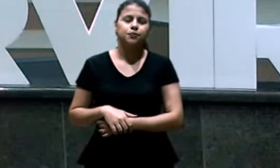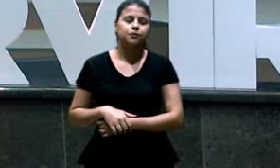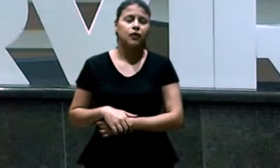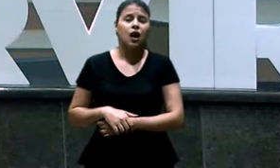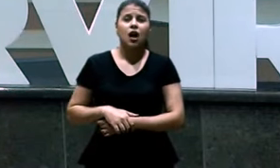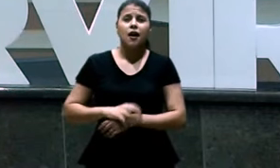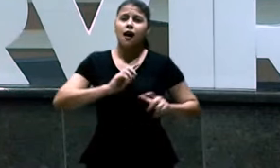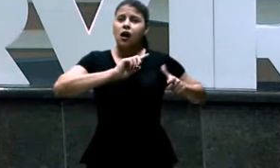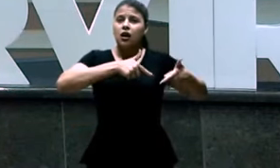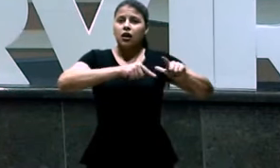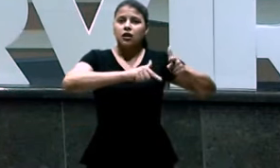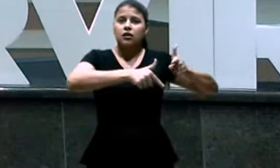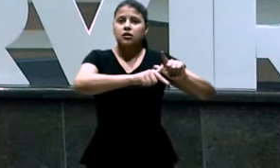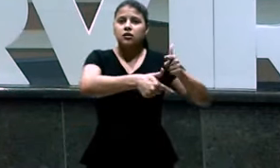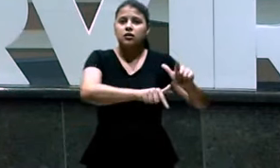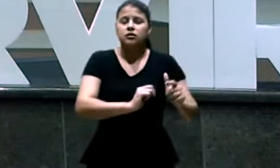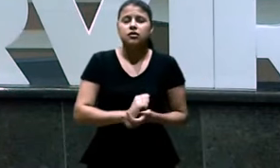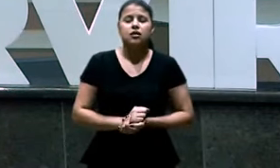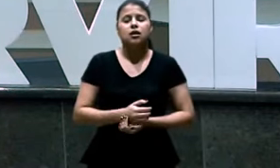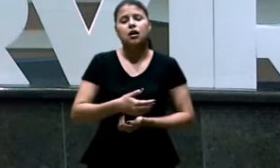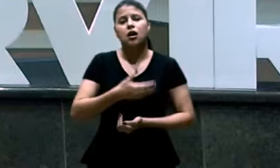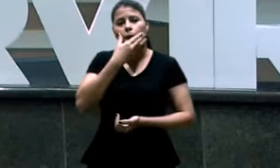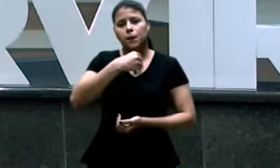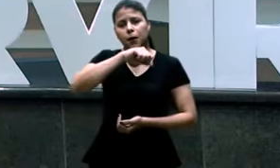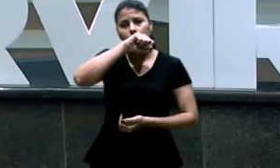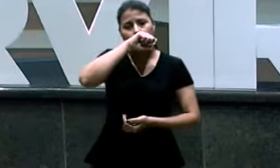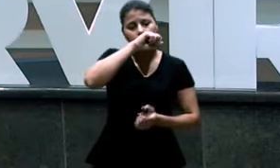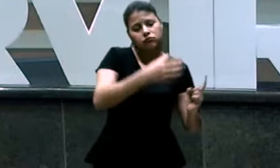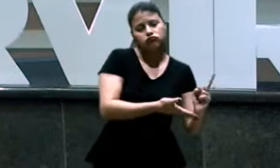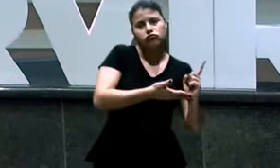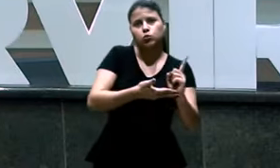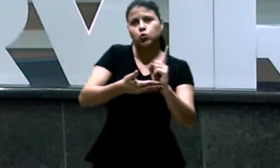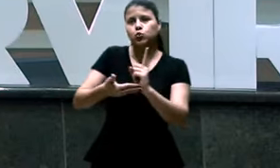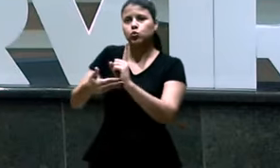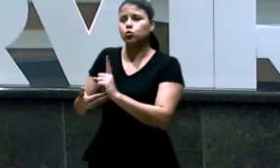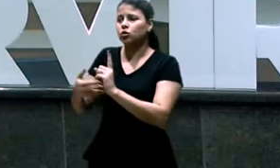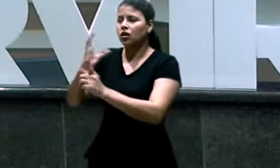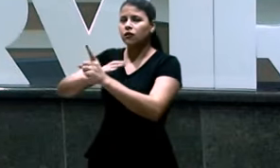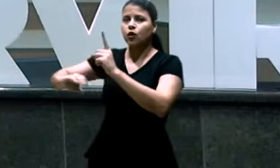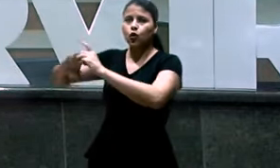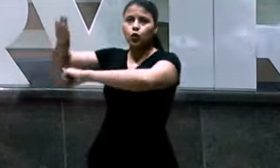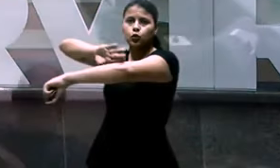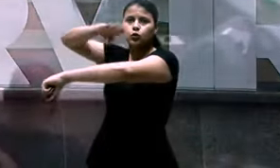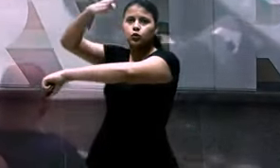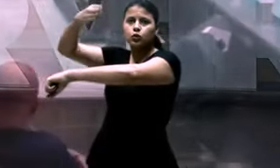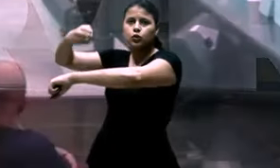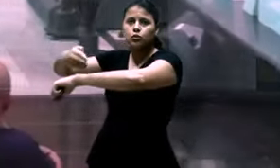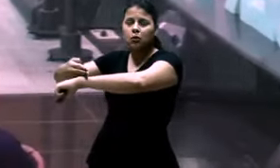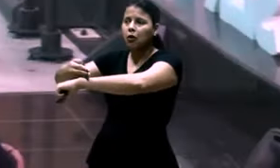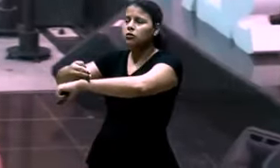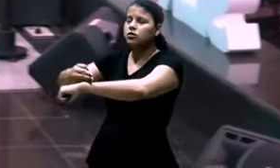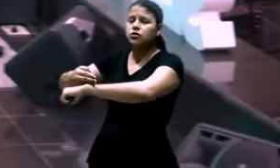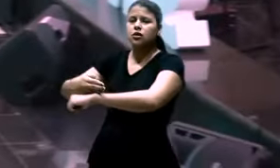tradição, desde criança meu pai me levava para aquele culto, e ele falava que Deus habitava ali, mas eu nunca senti